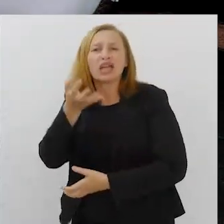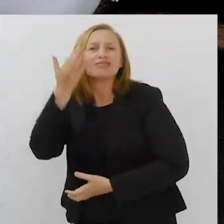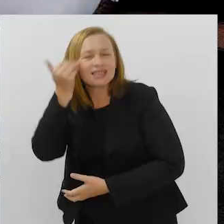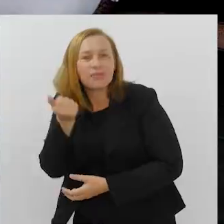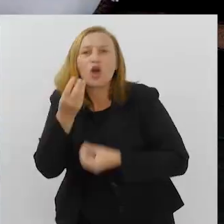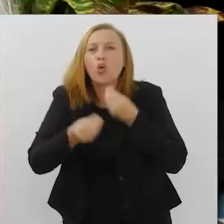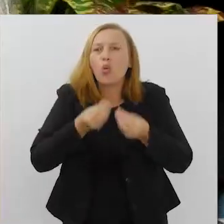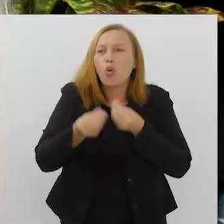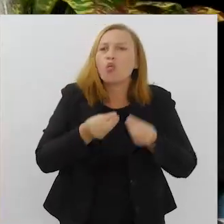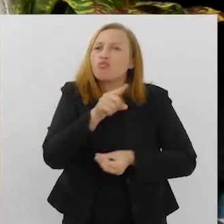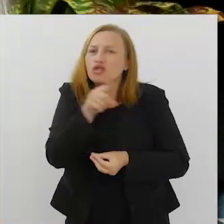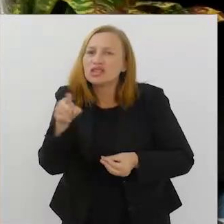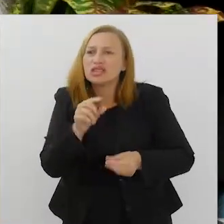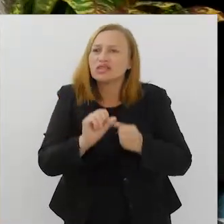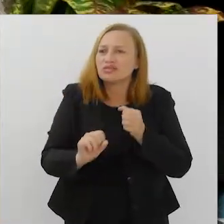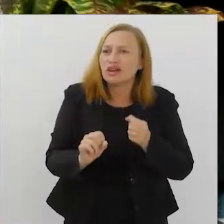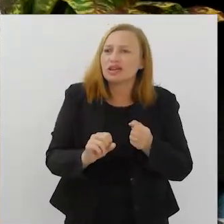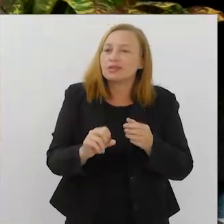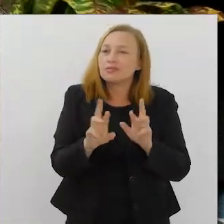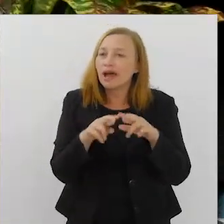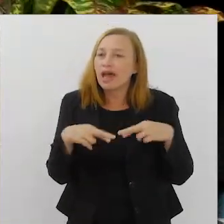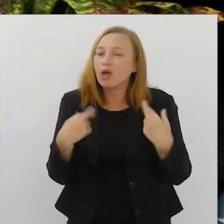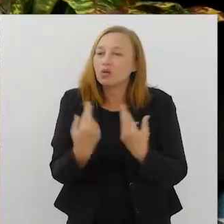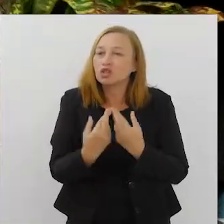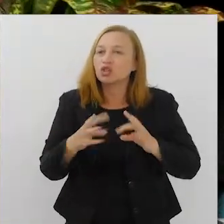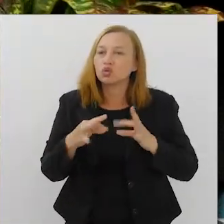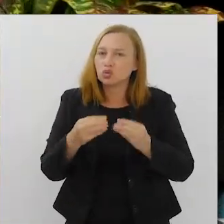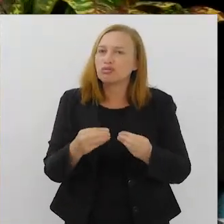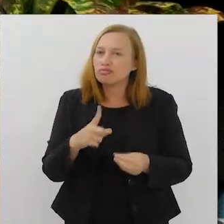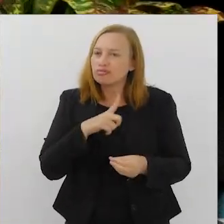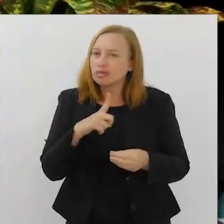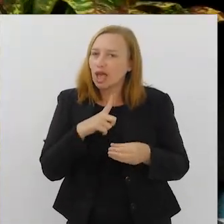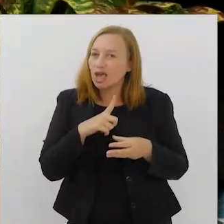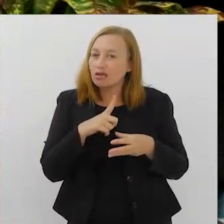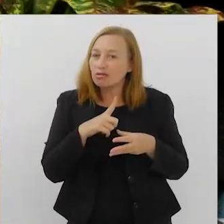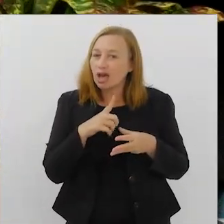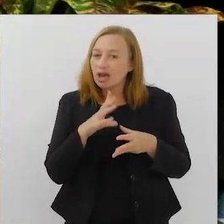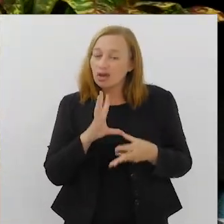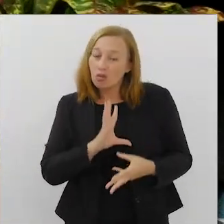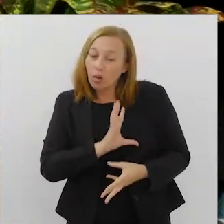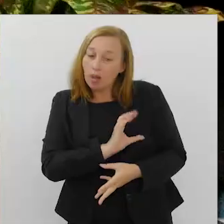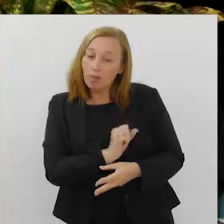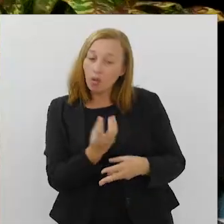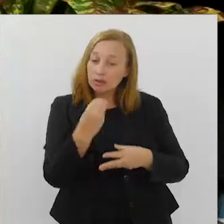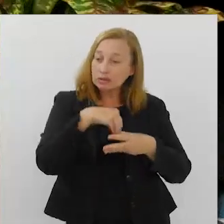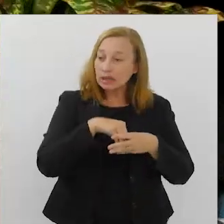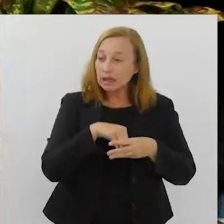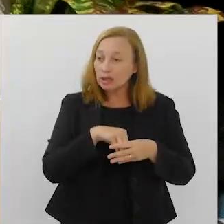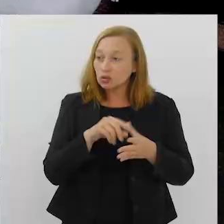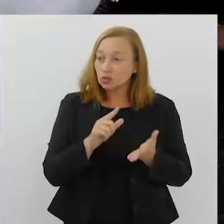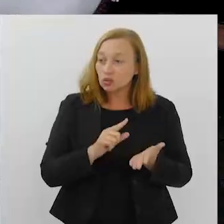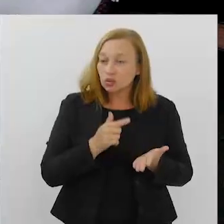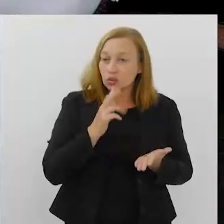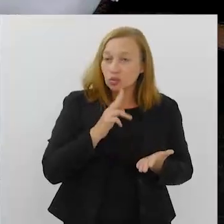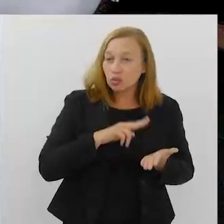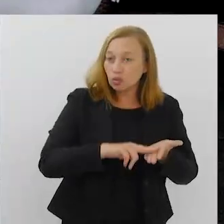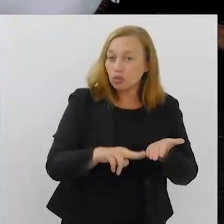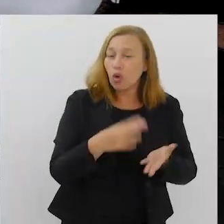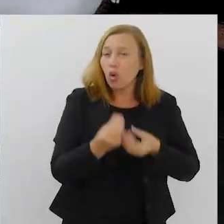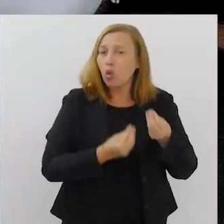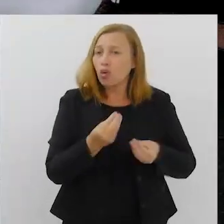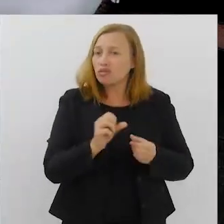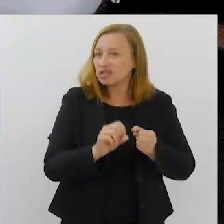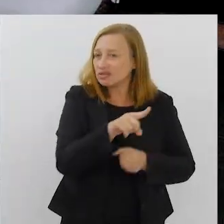eu querendo saber como é que vocês fazem para fazer essa união. Tem algum correio do amor ali dentro? Ou foi... Como é que funcionou isso?